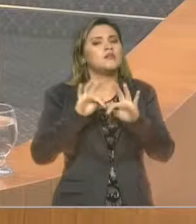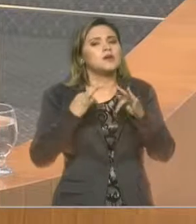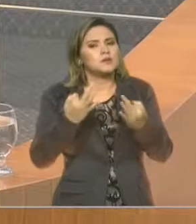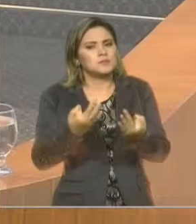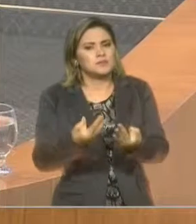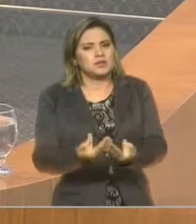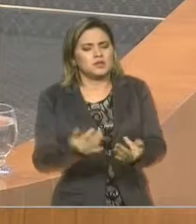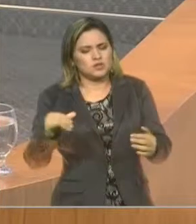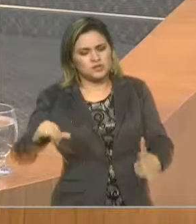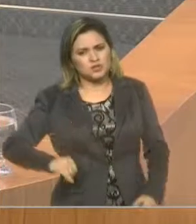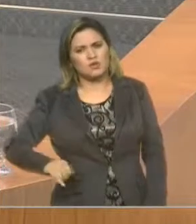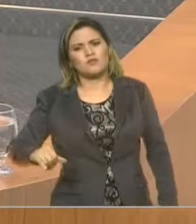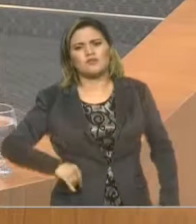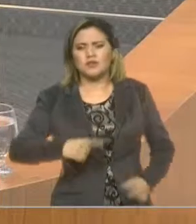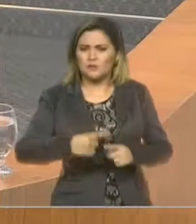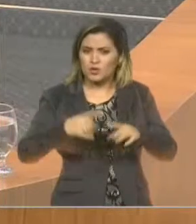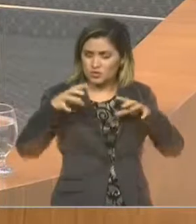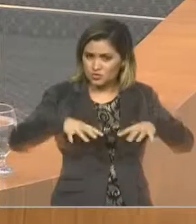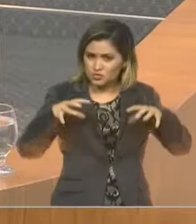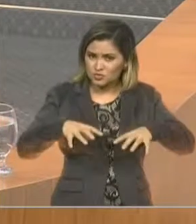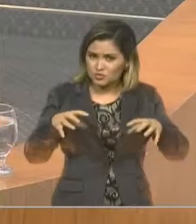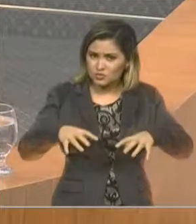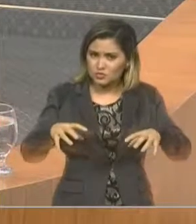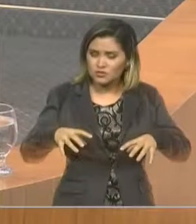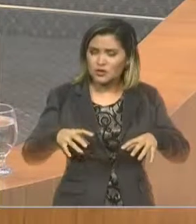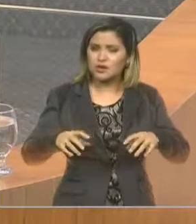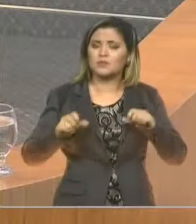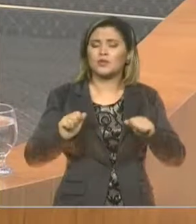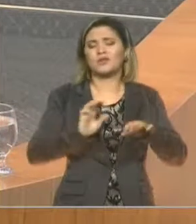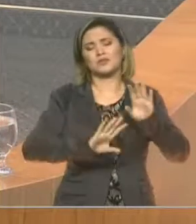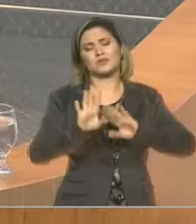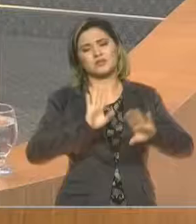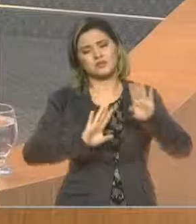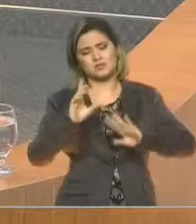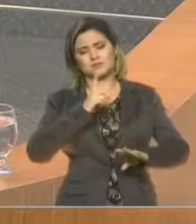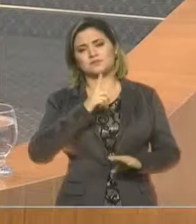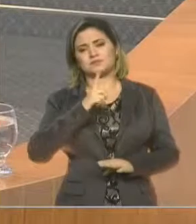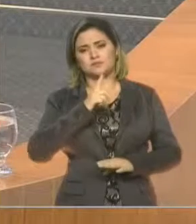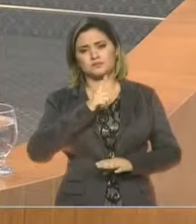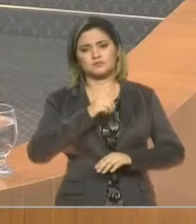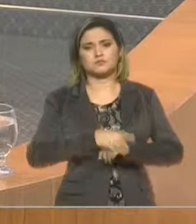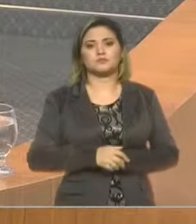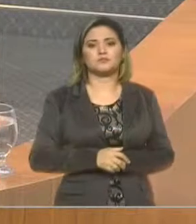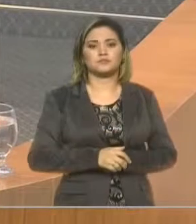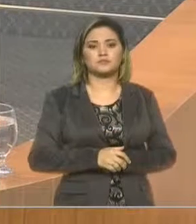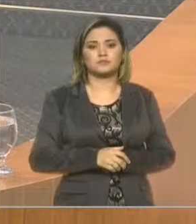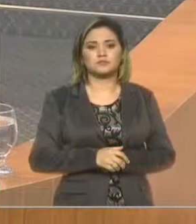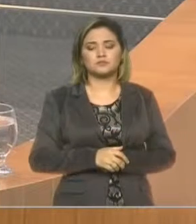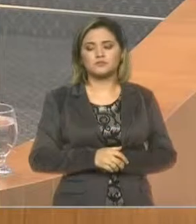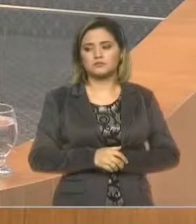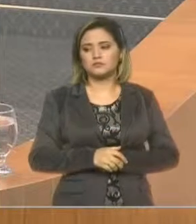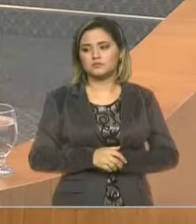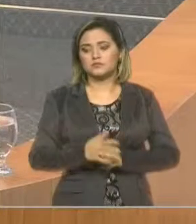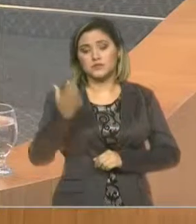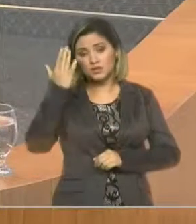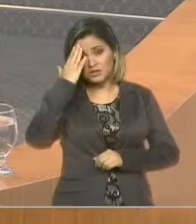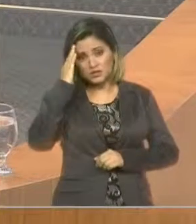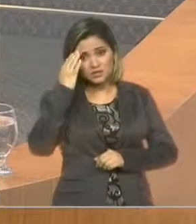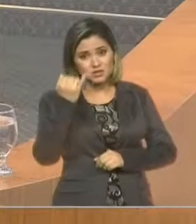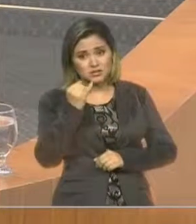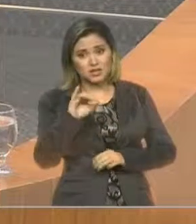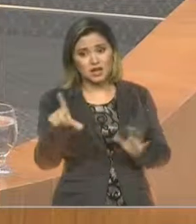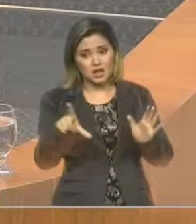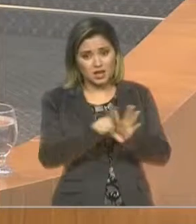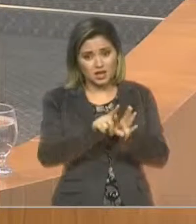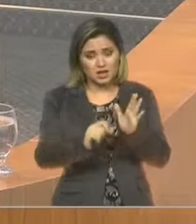Agir para que o papel de parlamentar seja executado. E descobrir se a lei que instituiu a política estadual de gestão